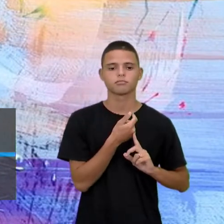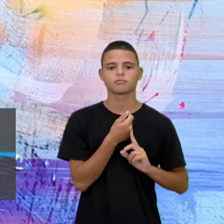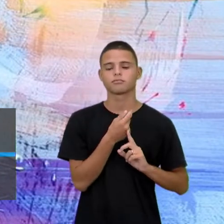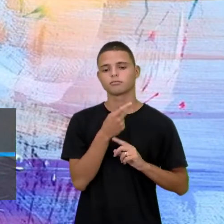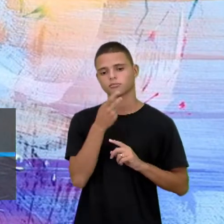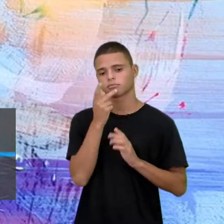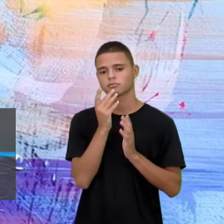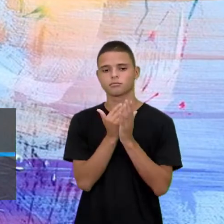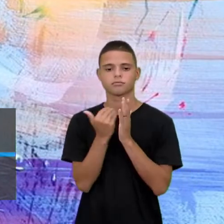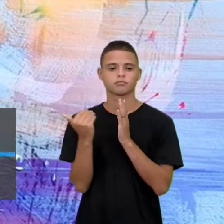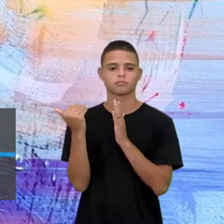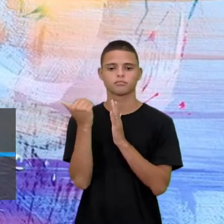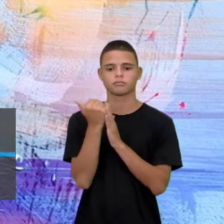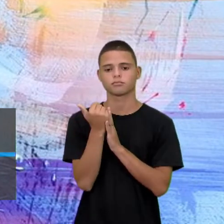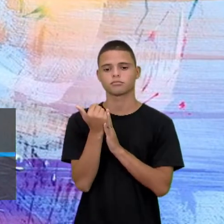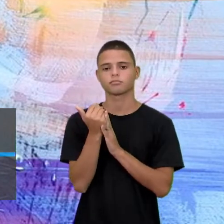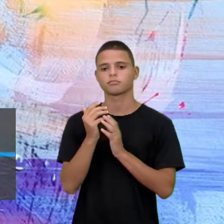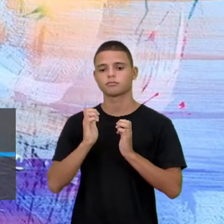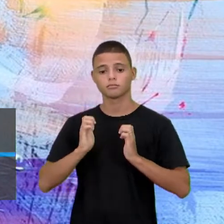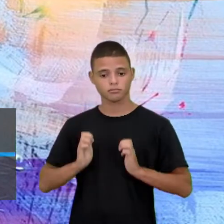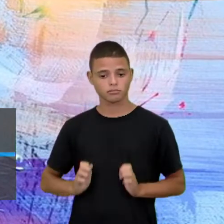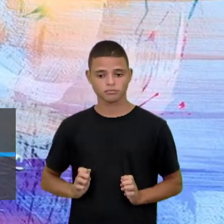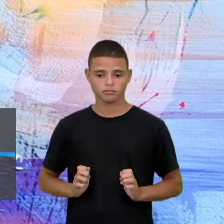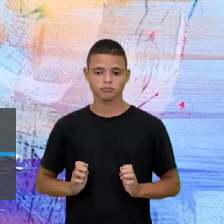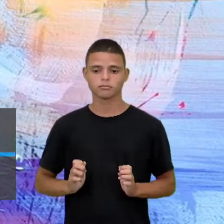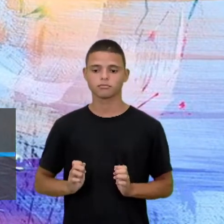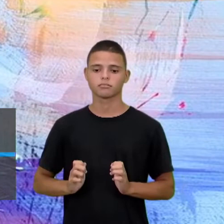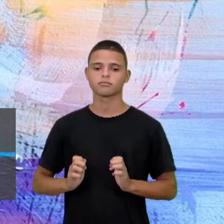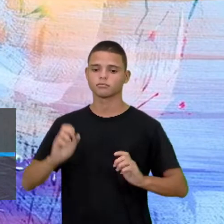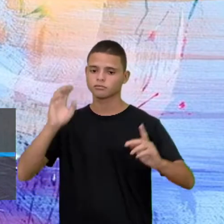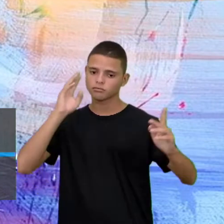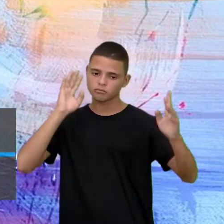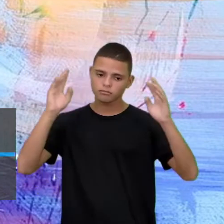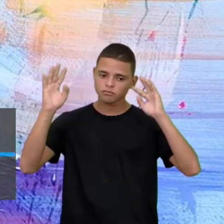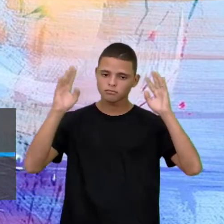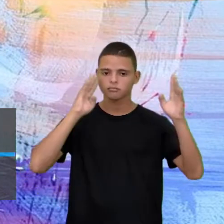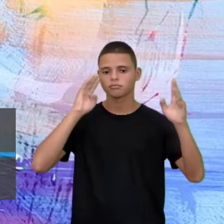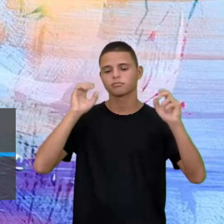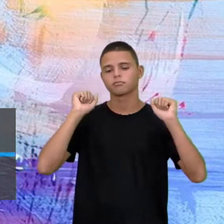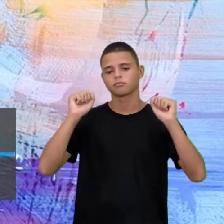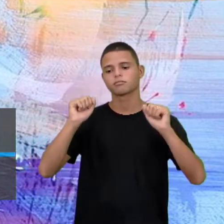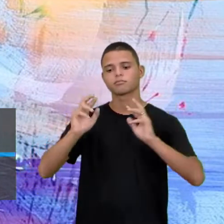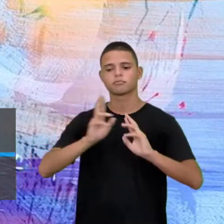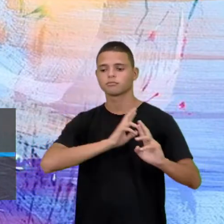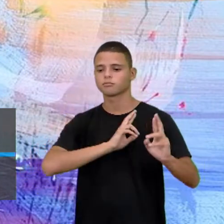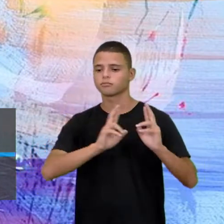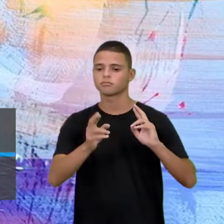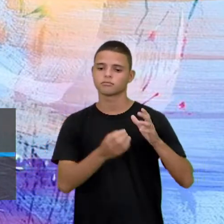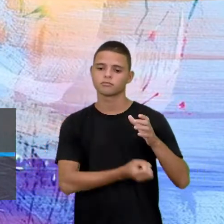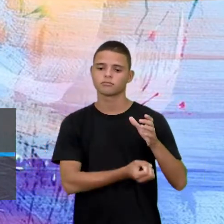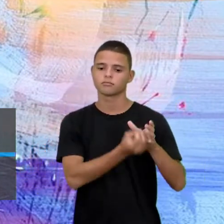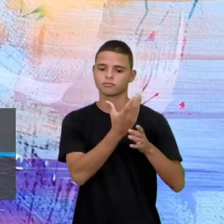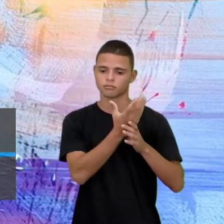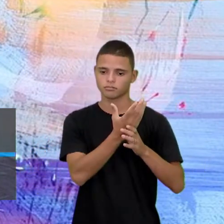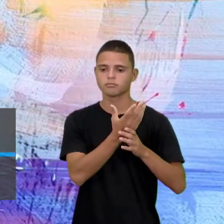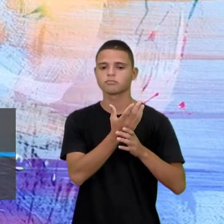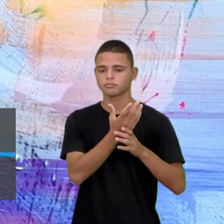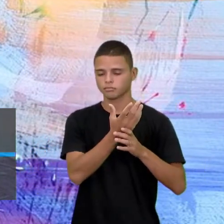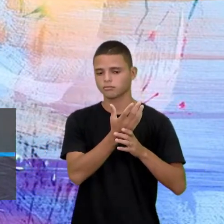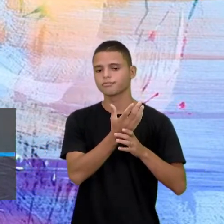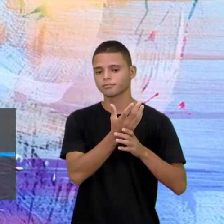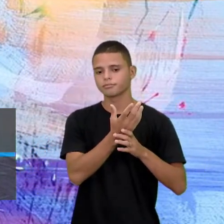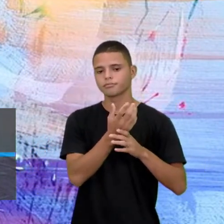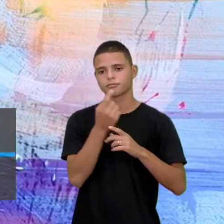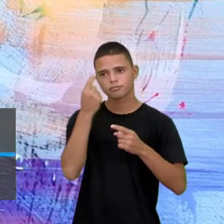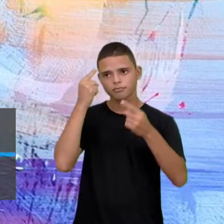intencionalidade poética, né, da reflexão que eu posso trazer com relação àquela construção de um processo criativo. É interessante que a gente